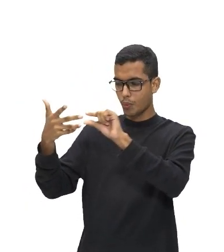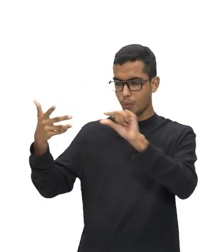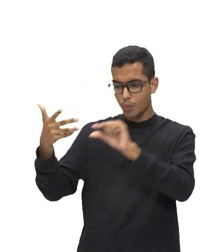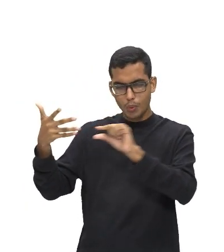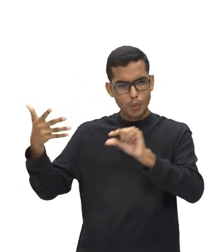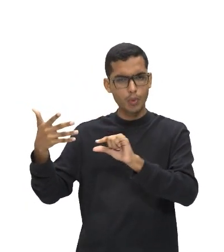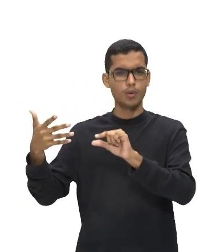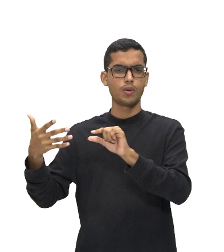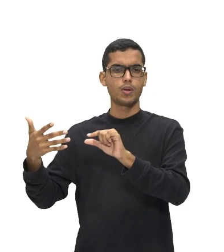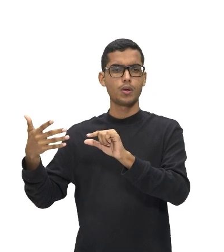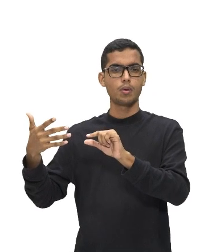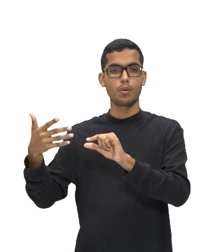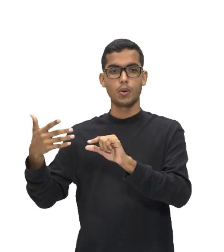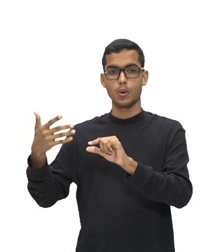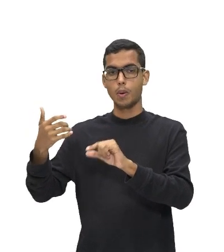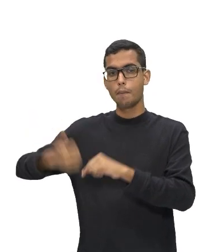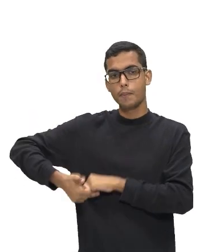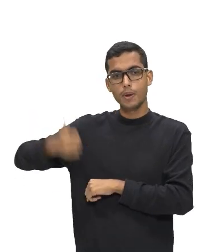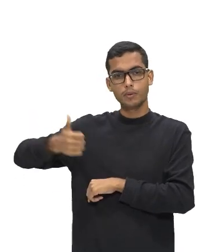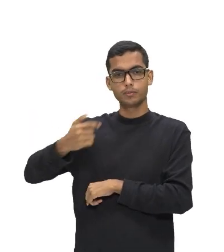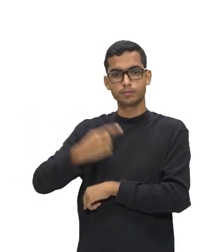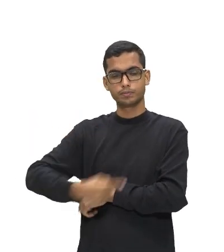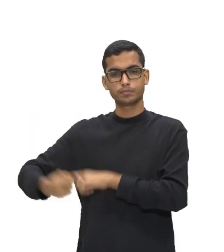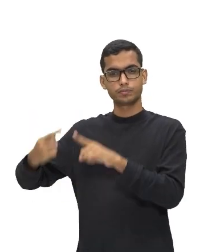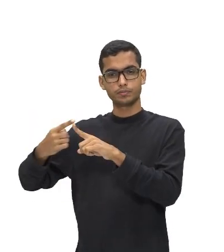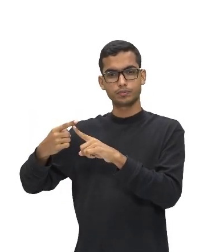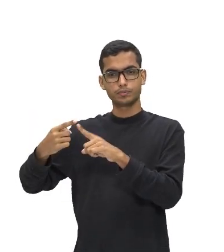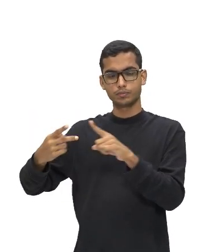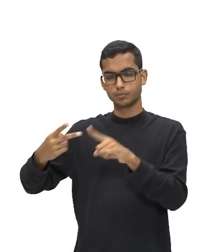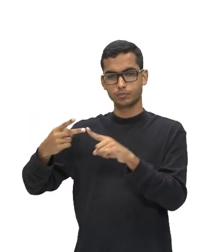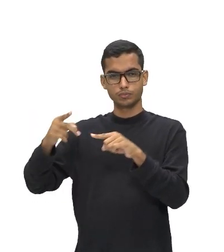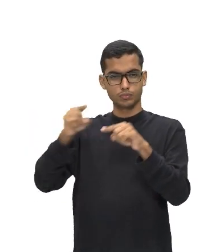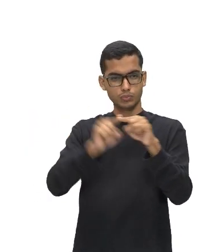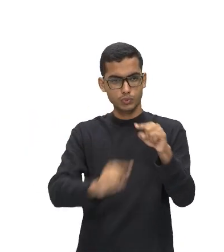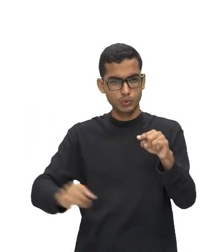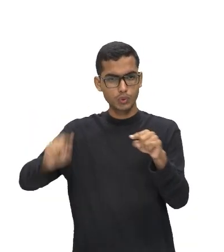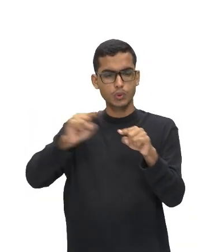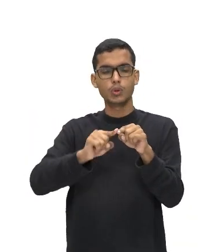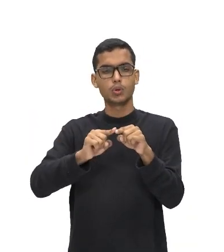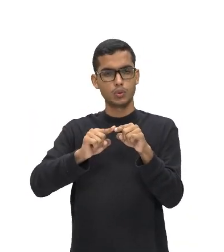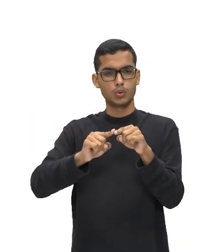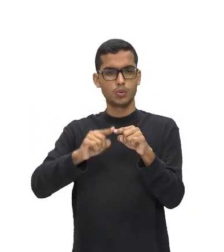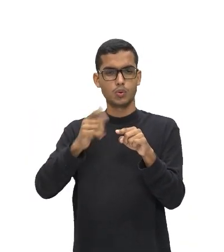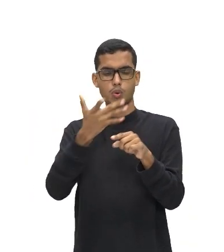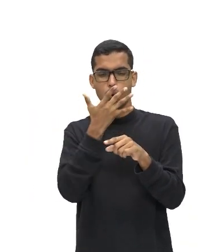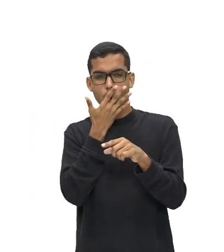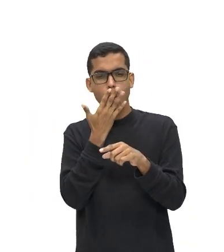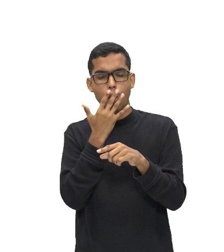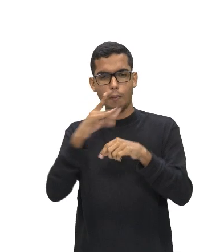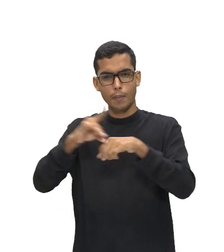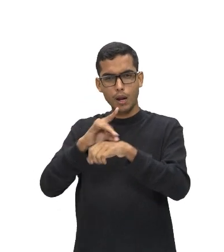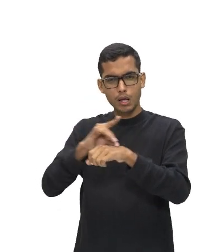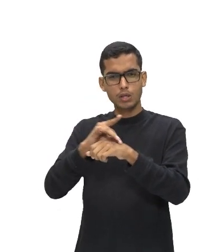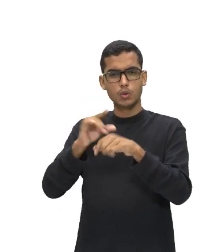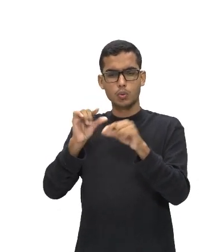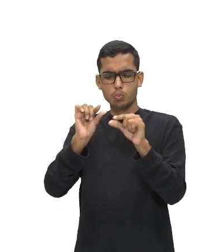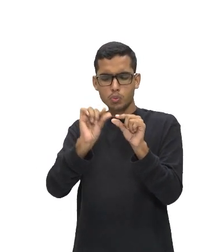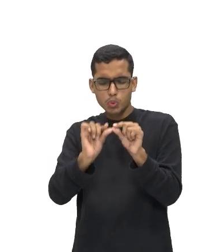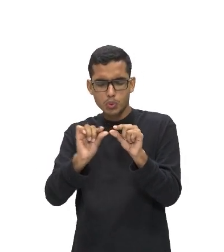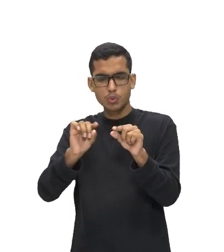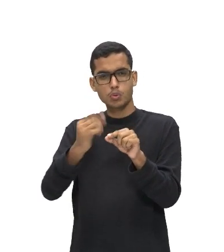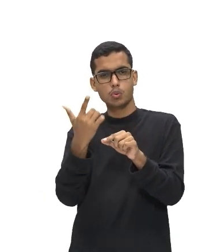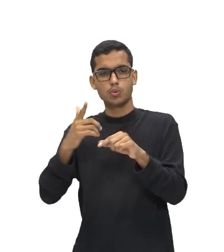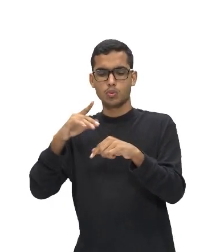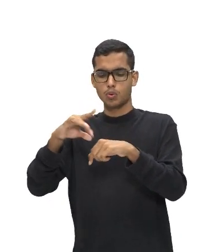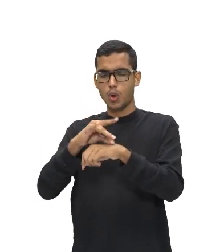símbolo são dois círculos pretos, um mais fino e o outro mais forte, e cada vez que esse